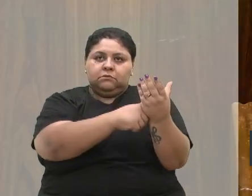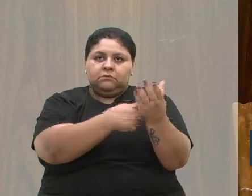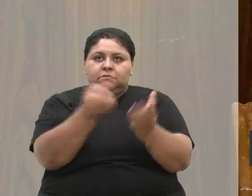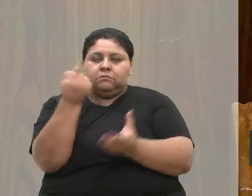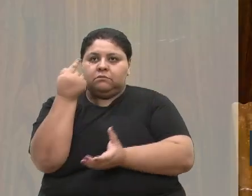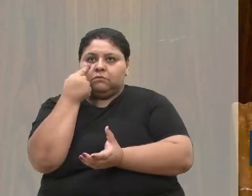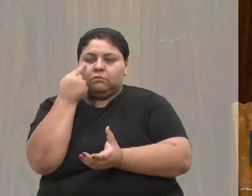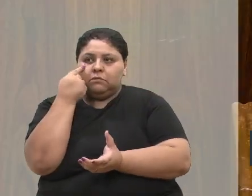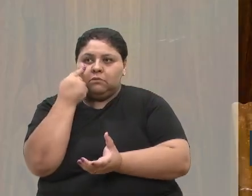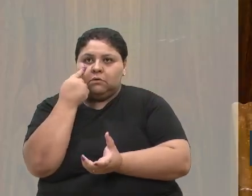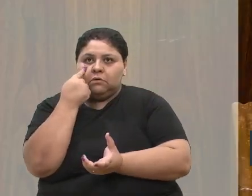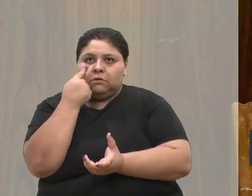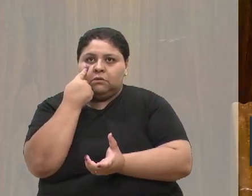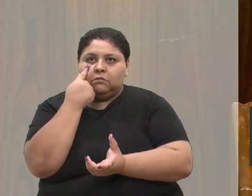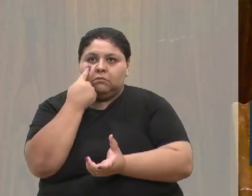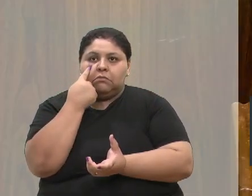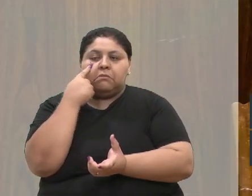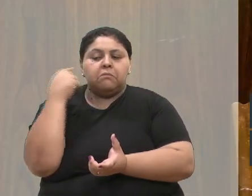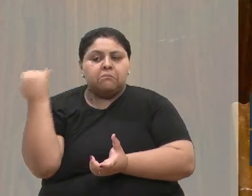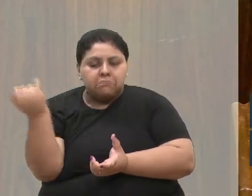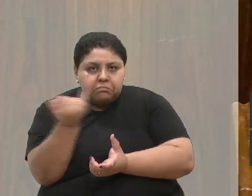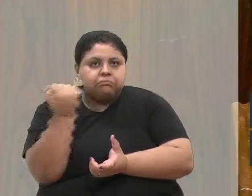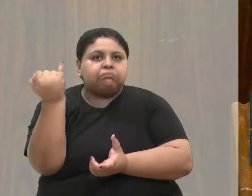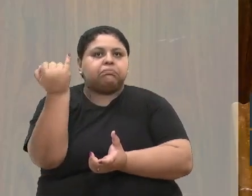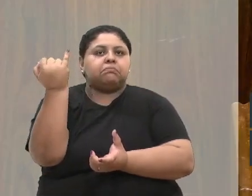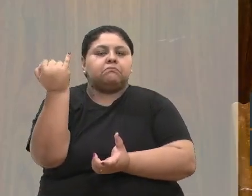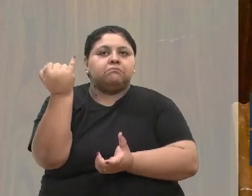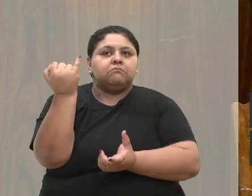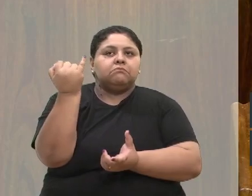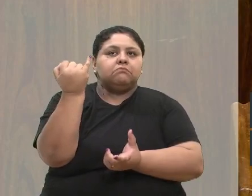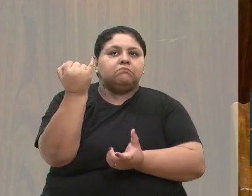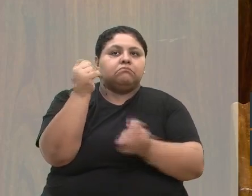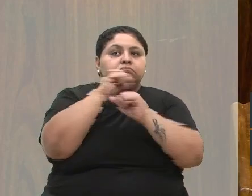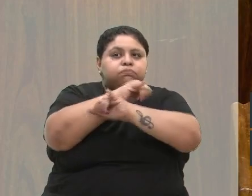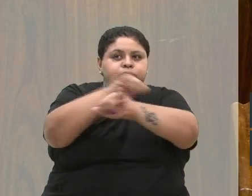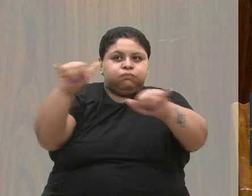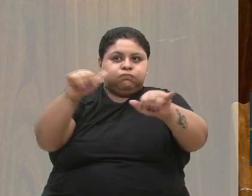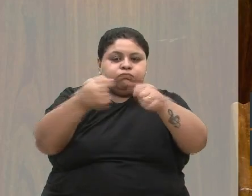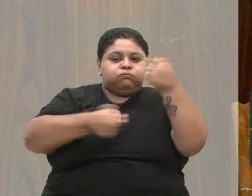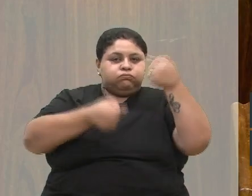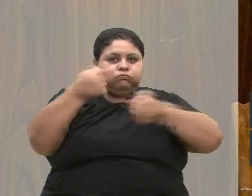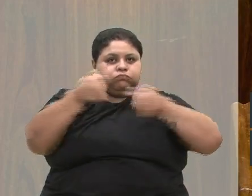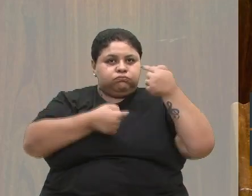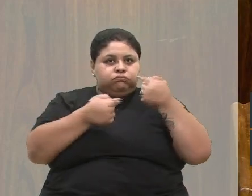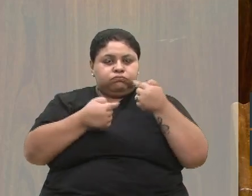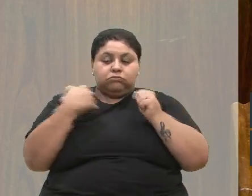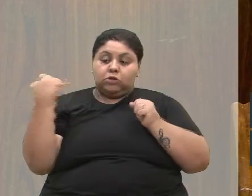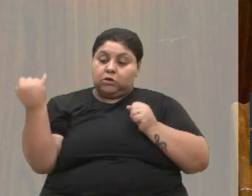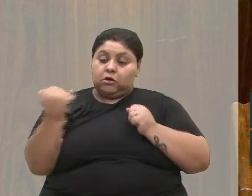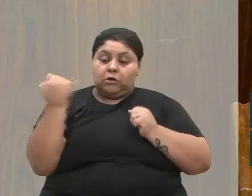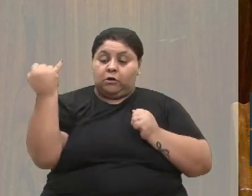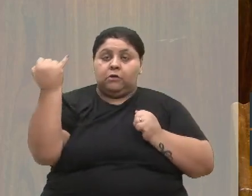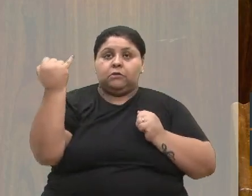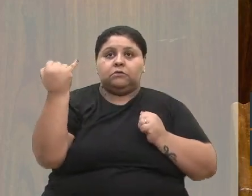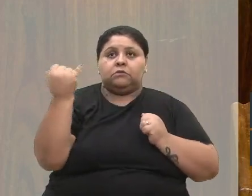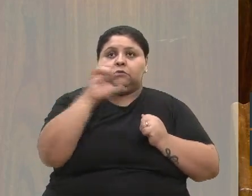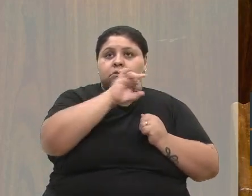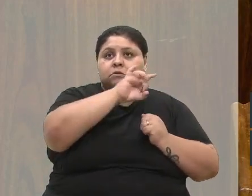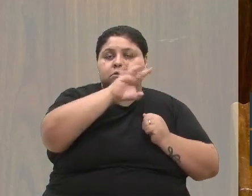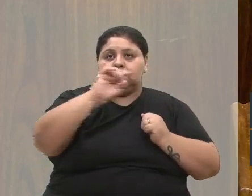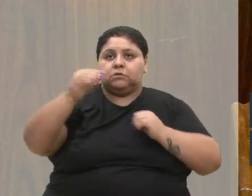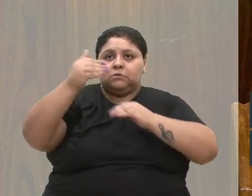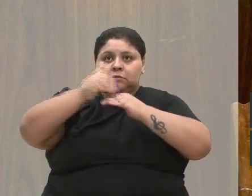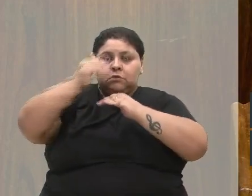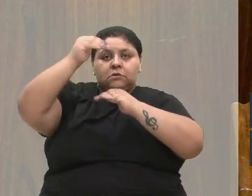viu quão rico está sendo a promoção desses debates, quão importante é cada vez mais a